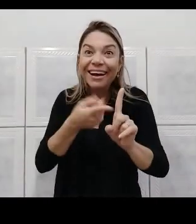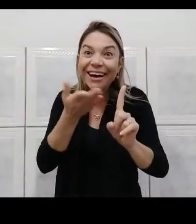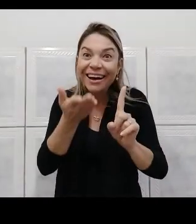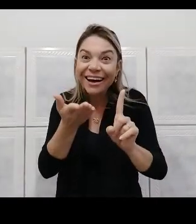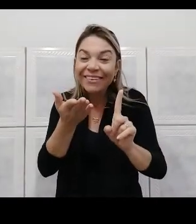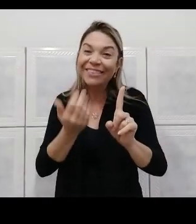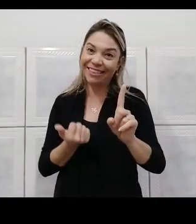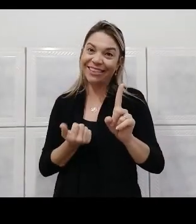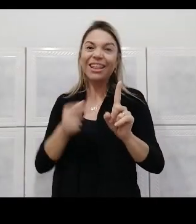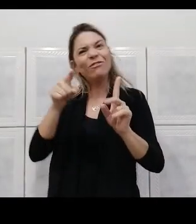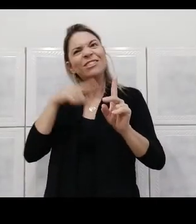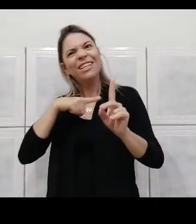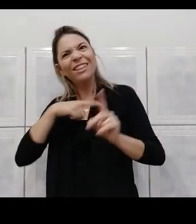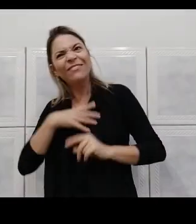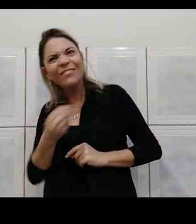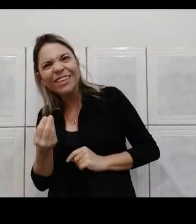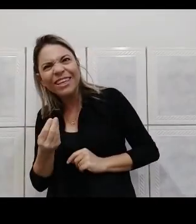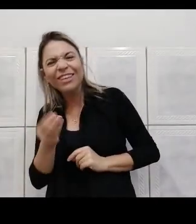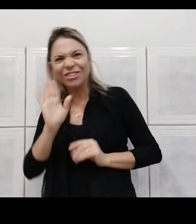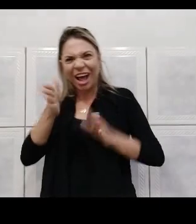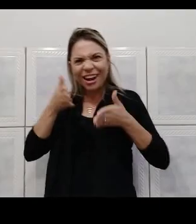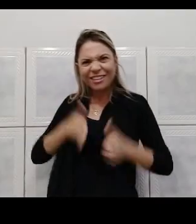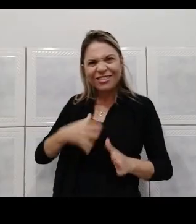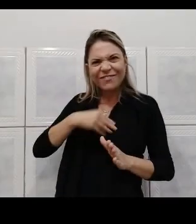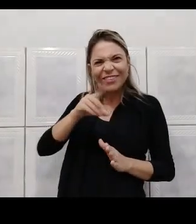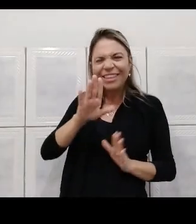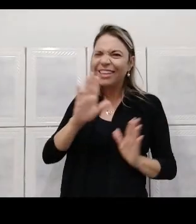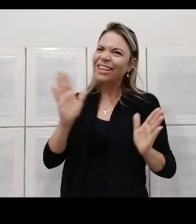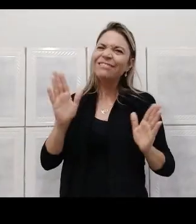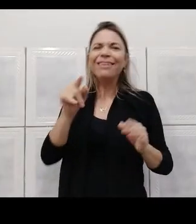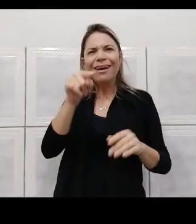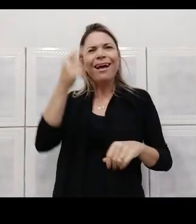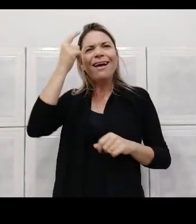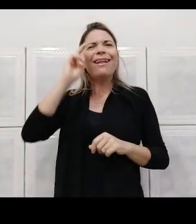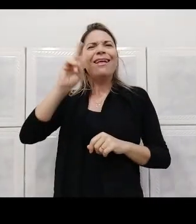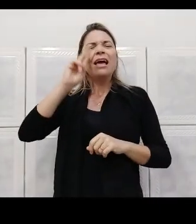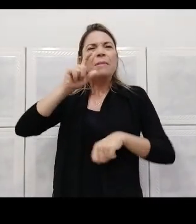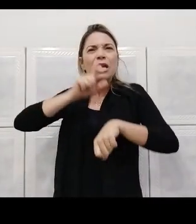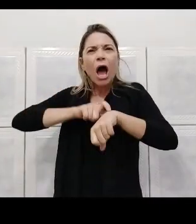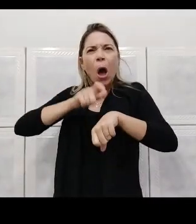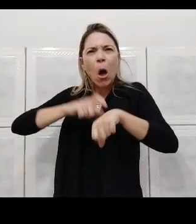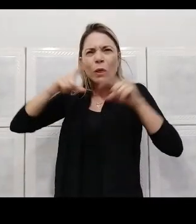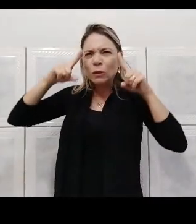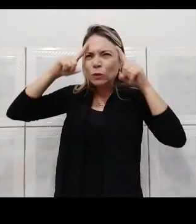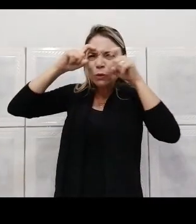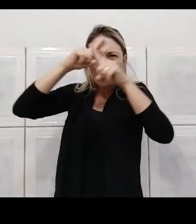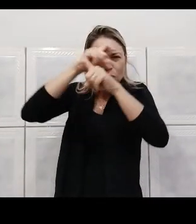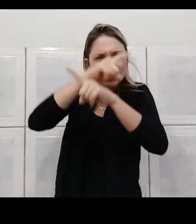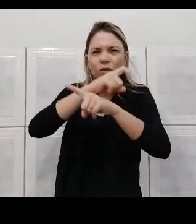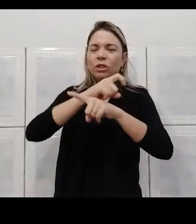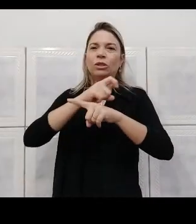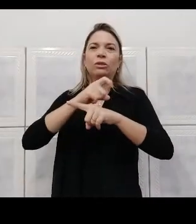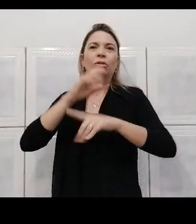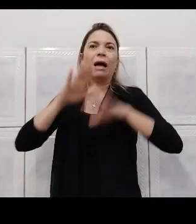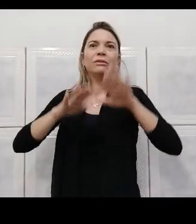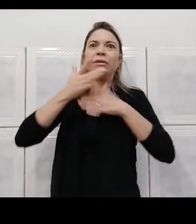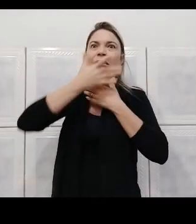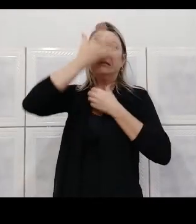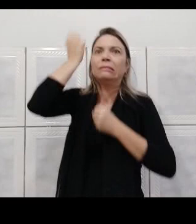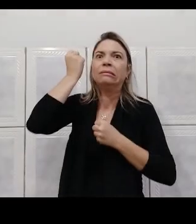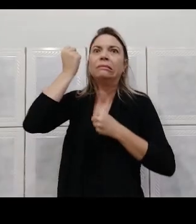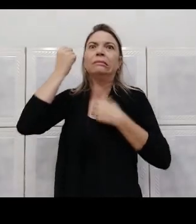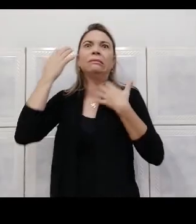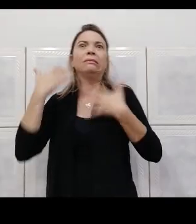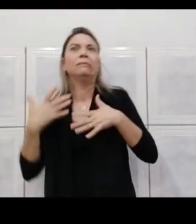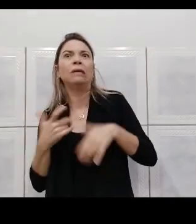tem filhos, especialmente nos momentos difíceis, especialmente nos desapontamentos, especialmente nas horas